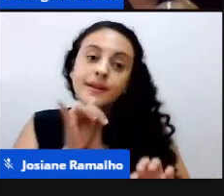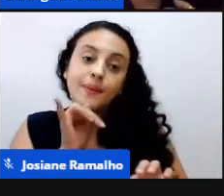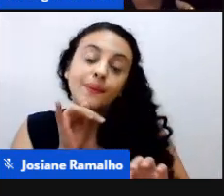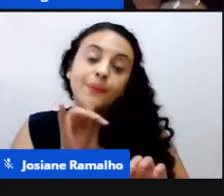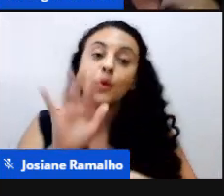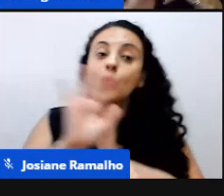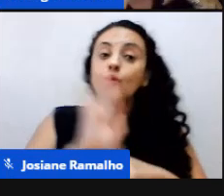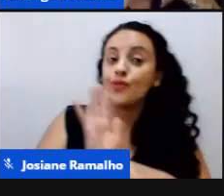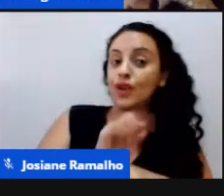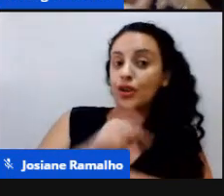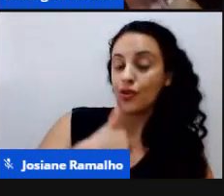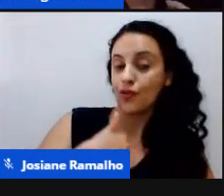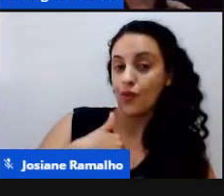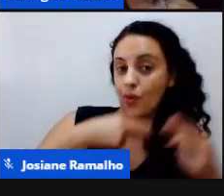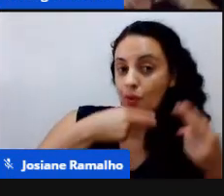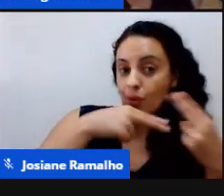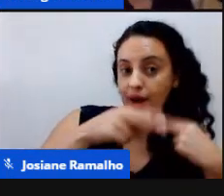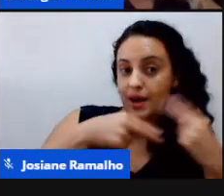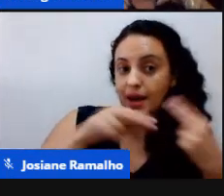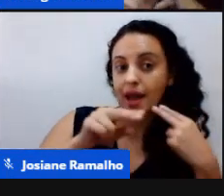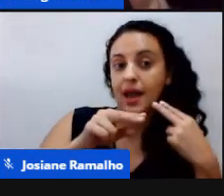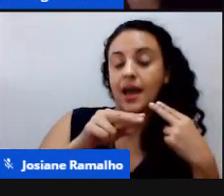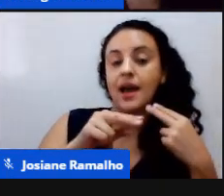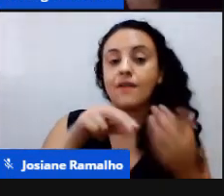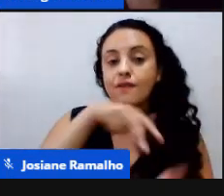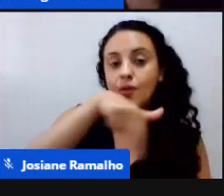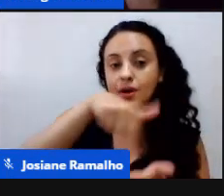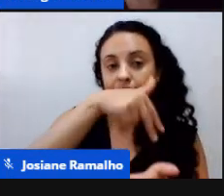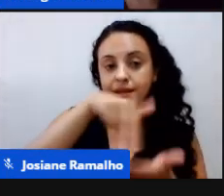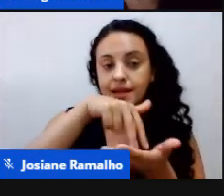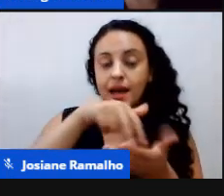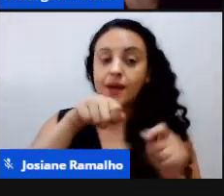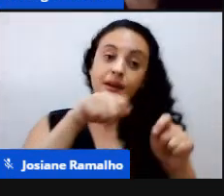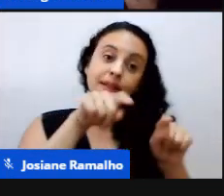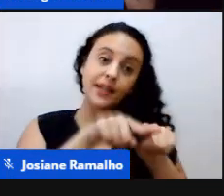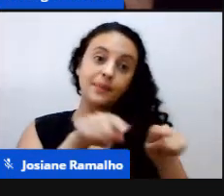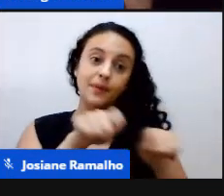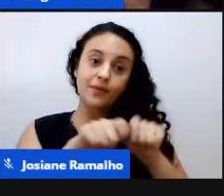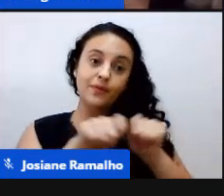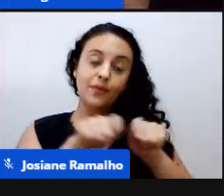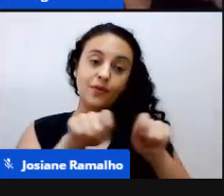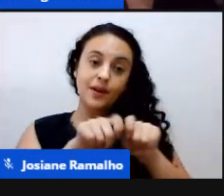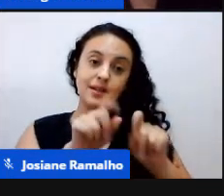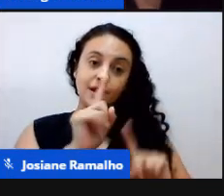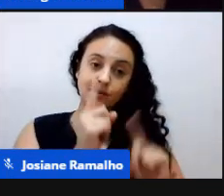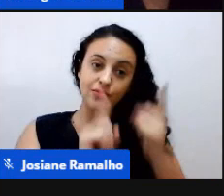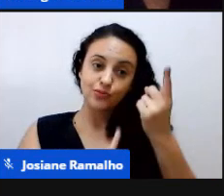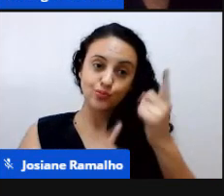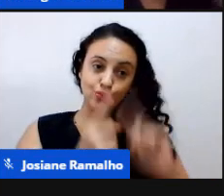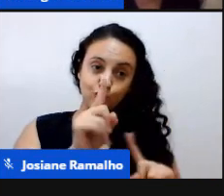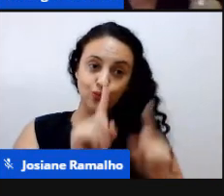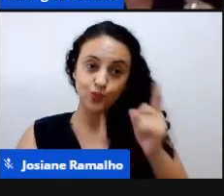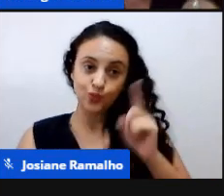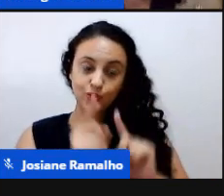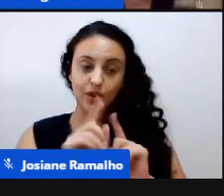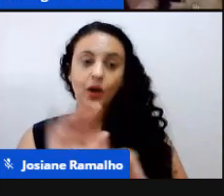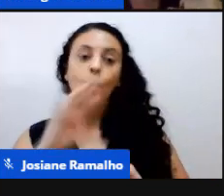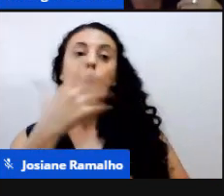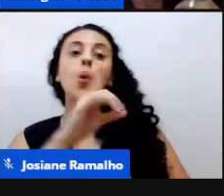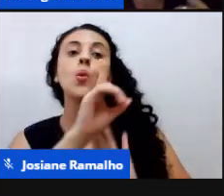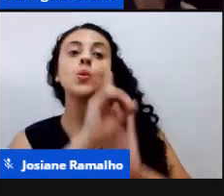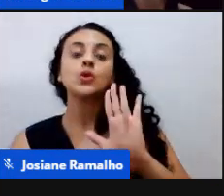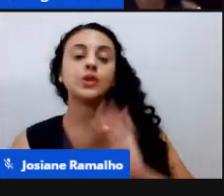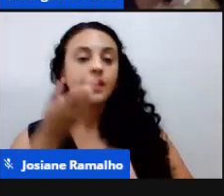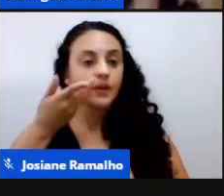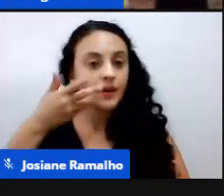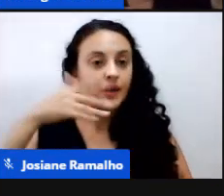vou cantar, vou dançar e vou fazer os gestos, né? Qual o direito que essa criança tem? Então, dela